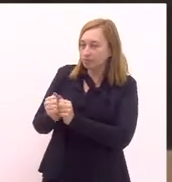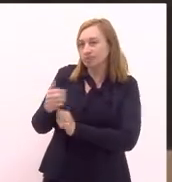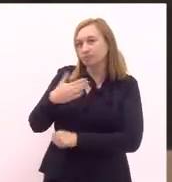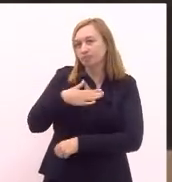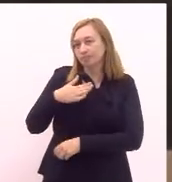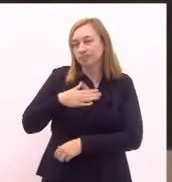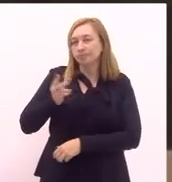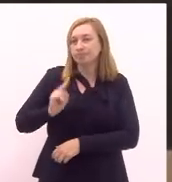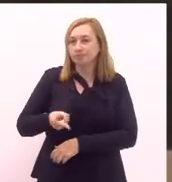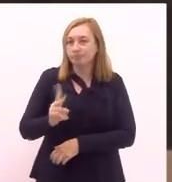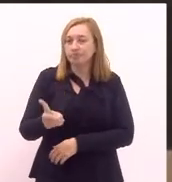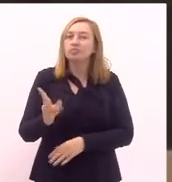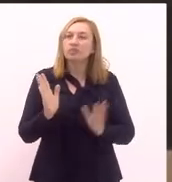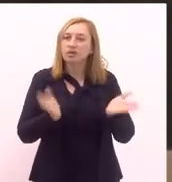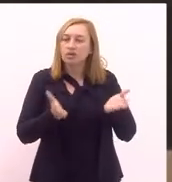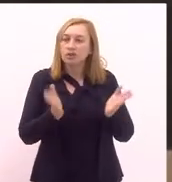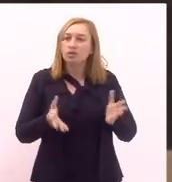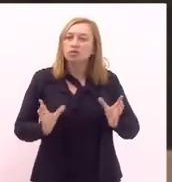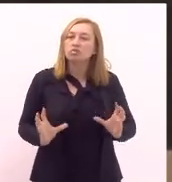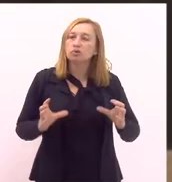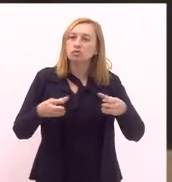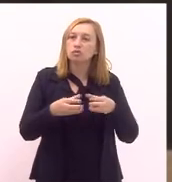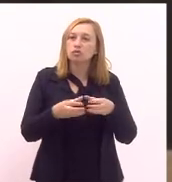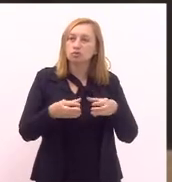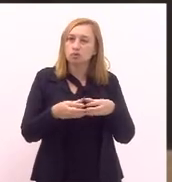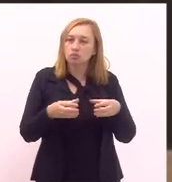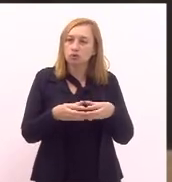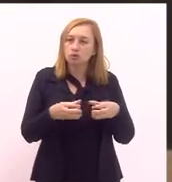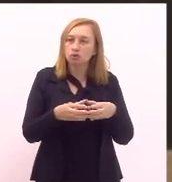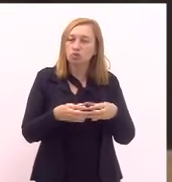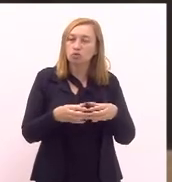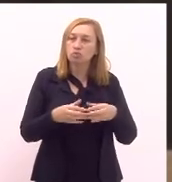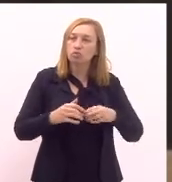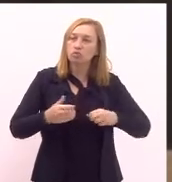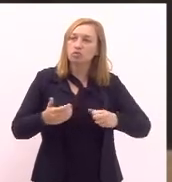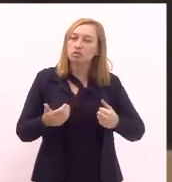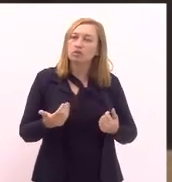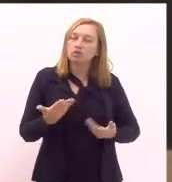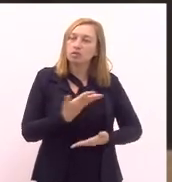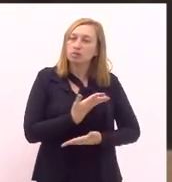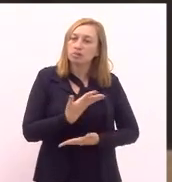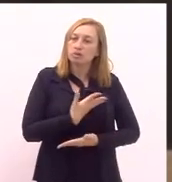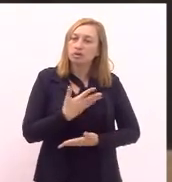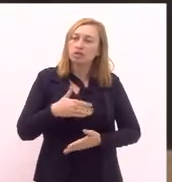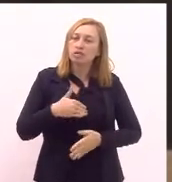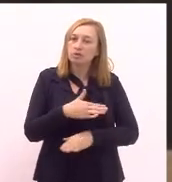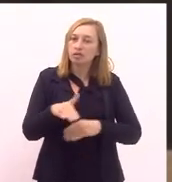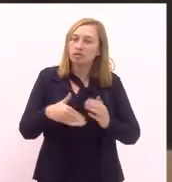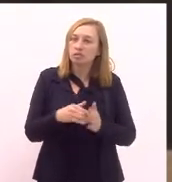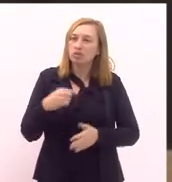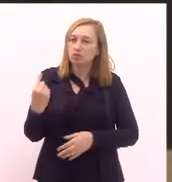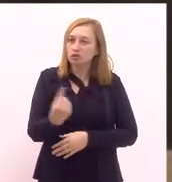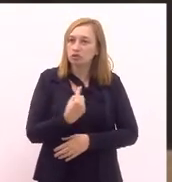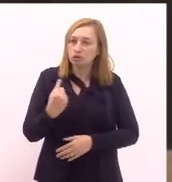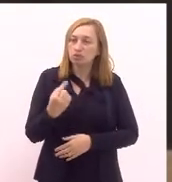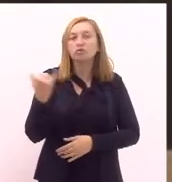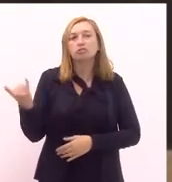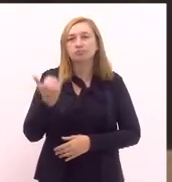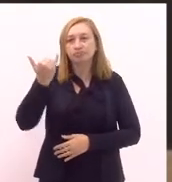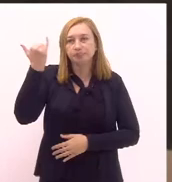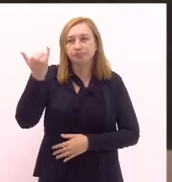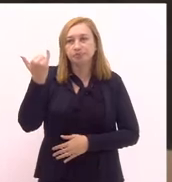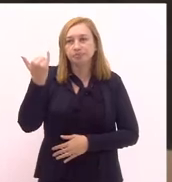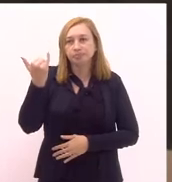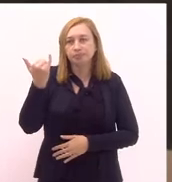está sempre hoje com a categoria é uma parceira muito querida para todas nós é importante